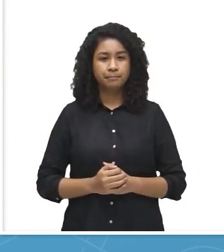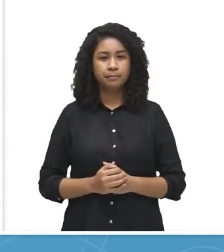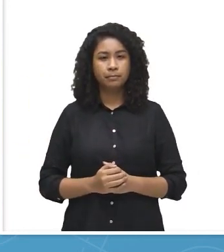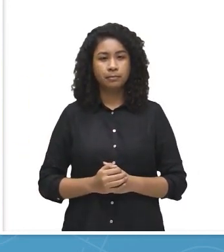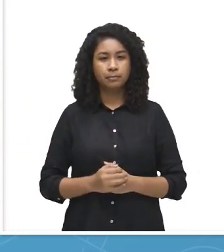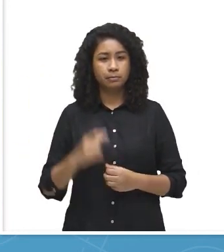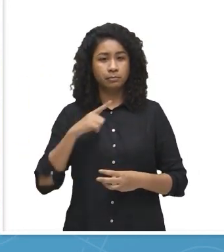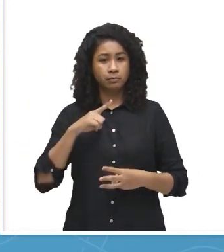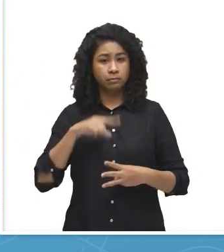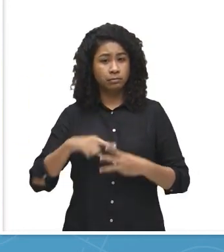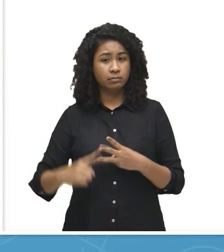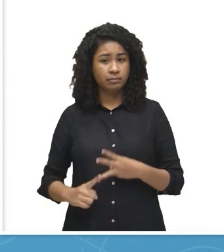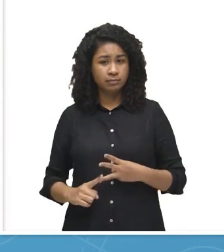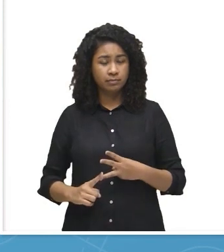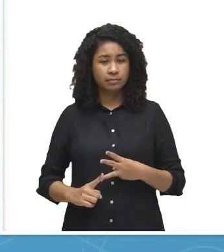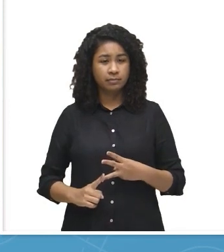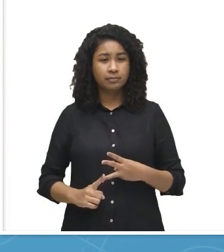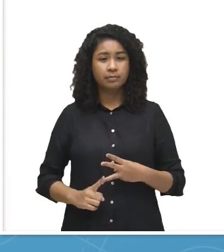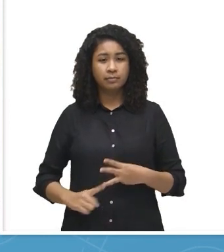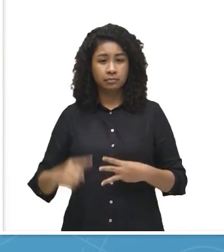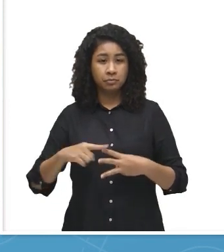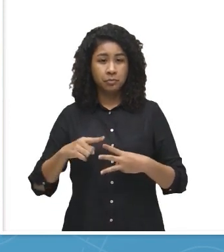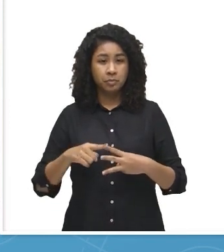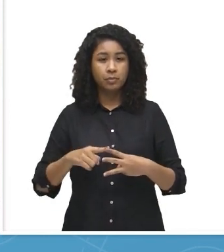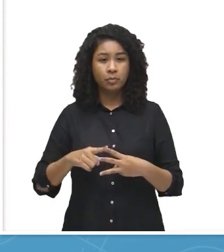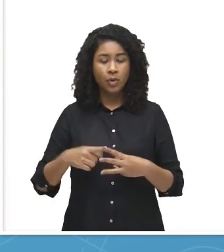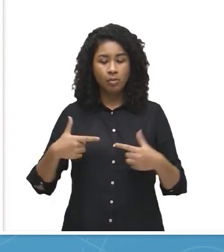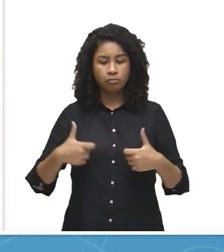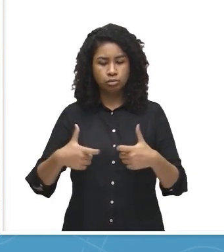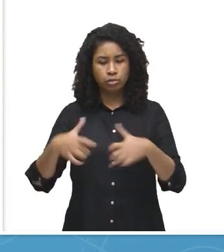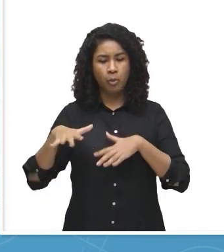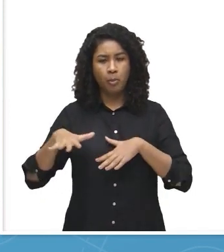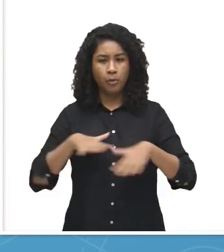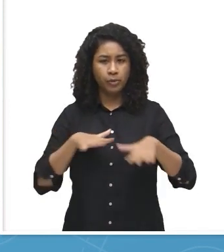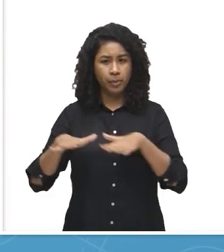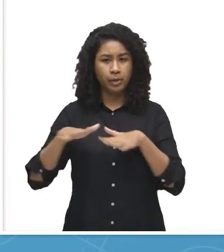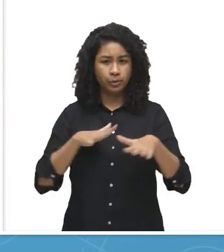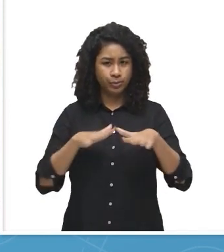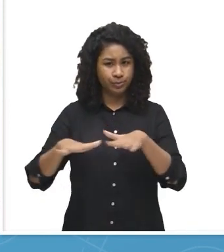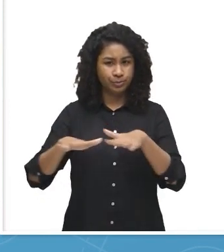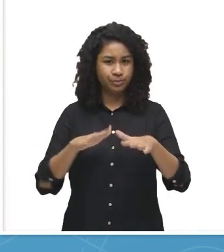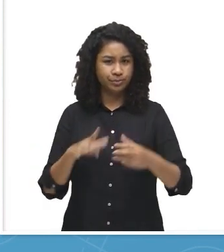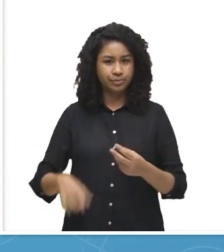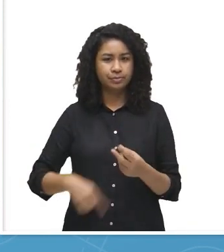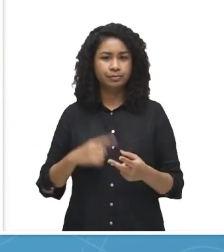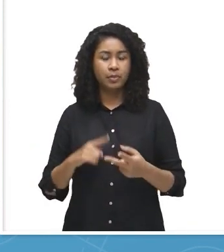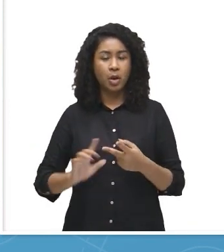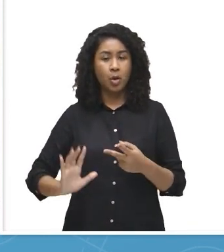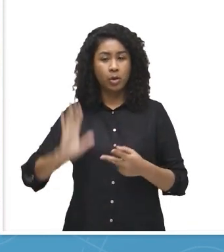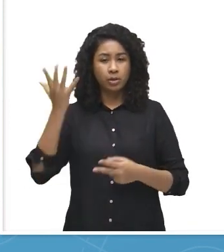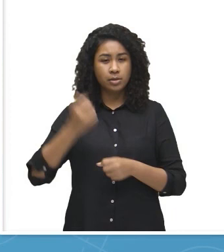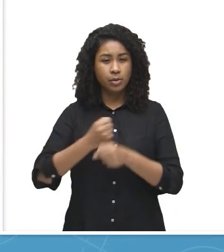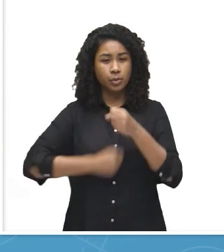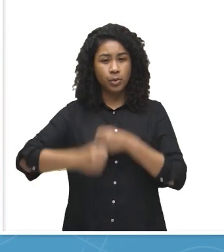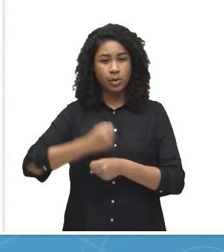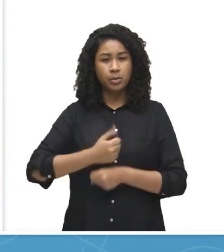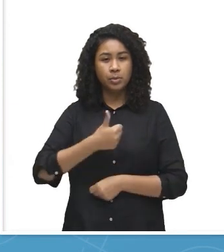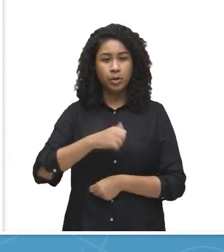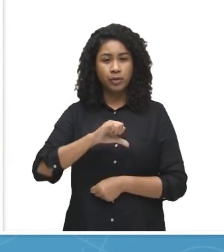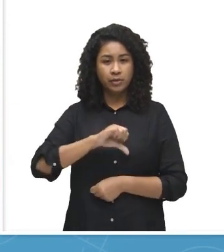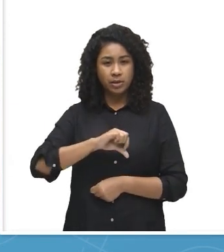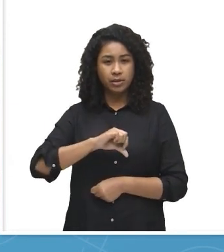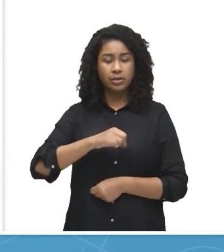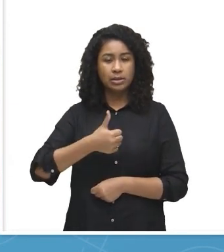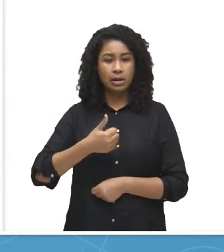da guerra correspondem à Guerra de Movimento, que ocorreu lá em 1914,